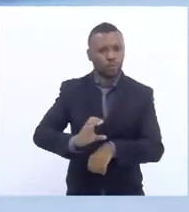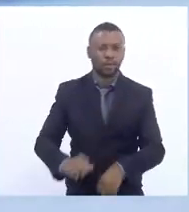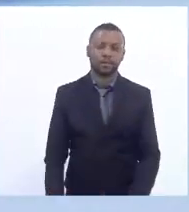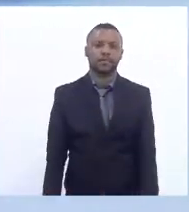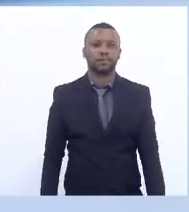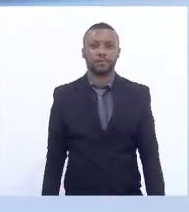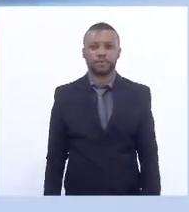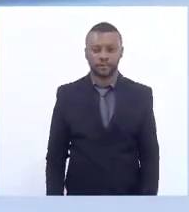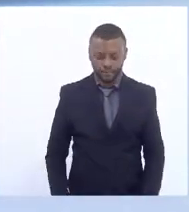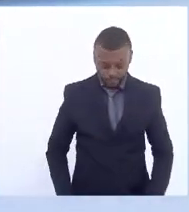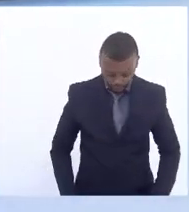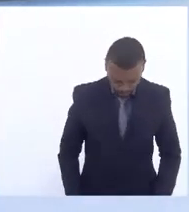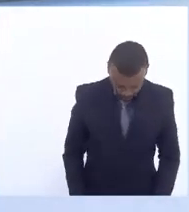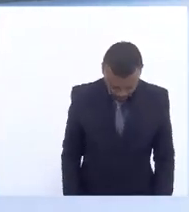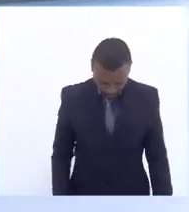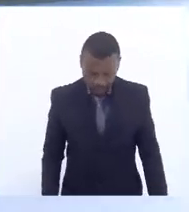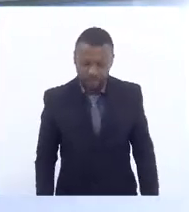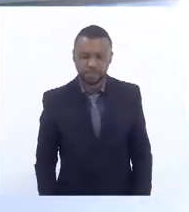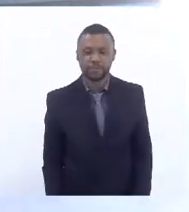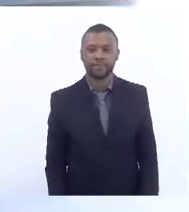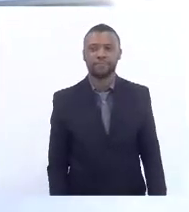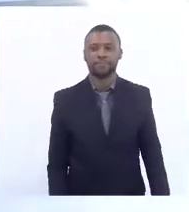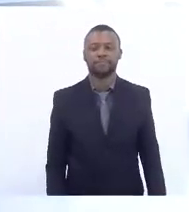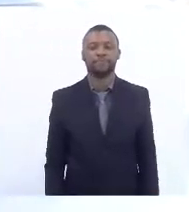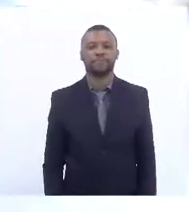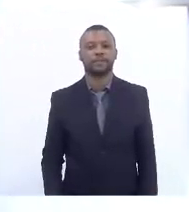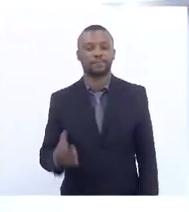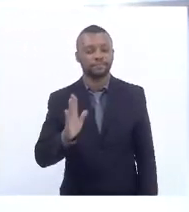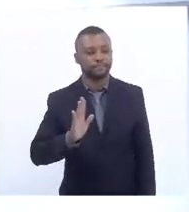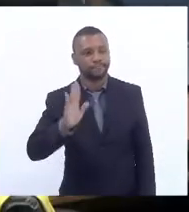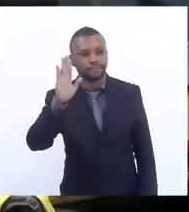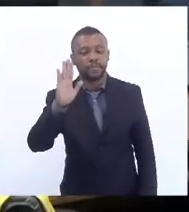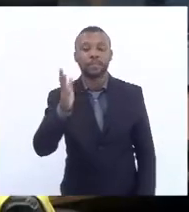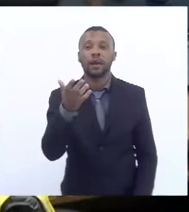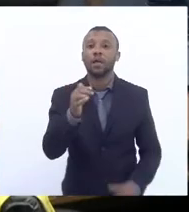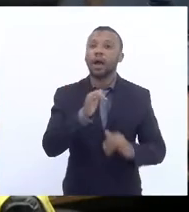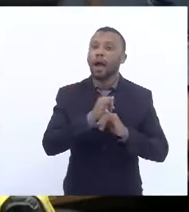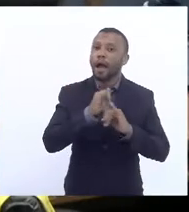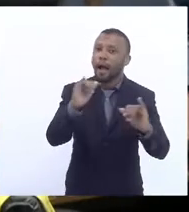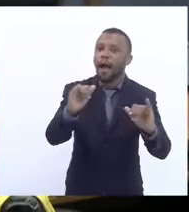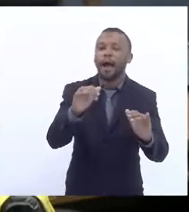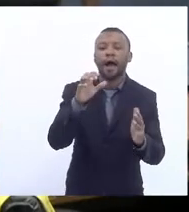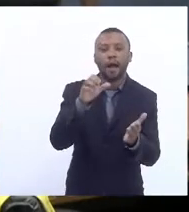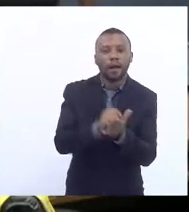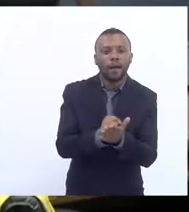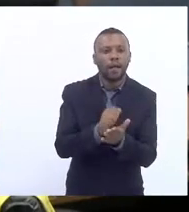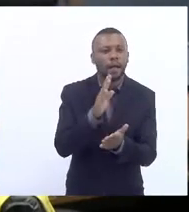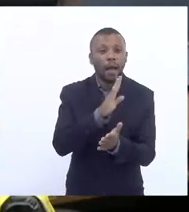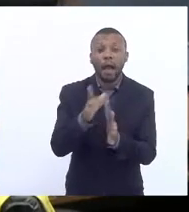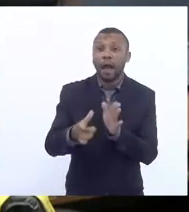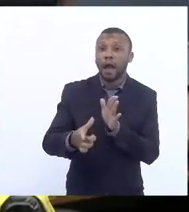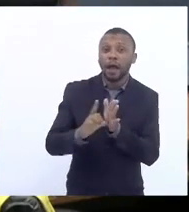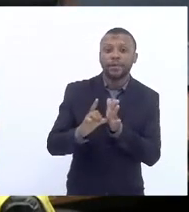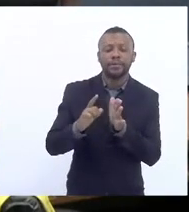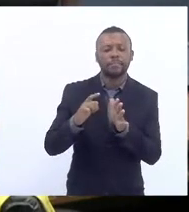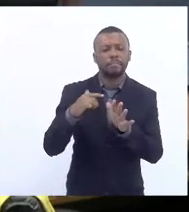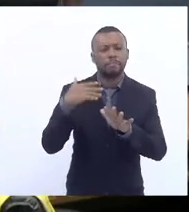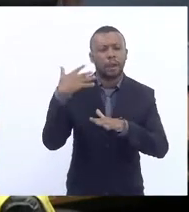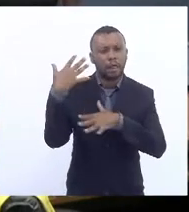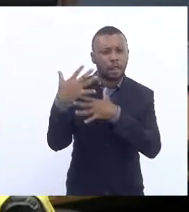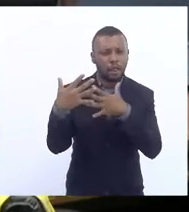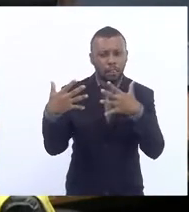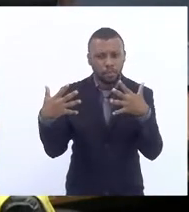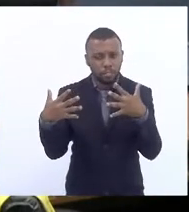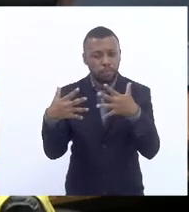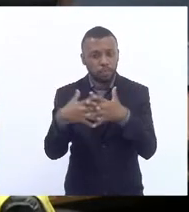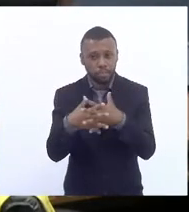Só um minuto, deputado. Pela ordem, presidente. Para registrar só, senhor presidente, antes que vire, no sexto